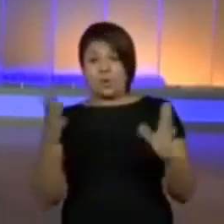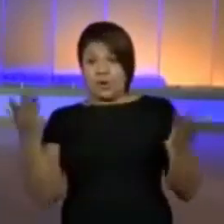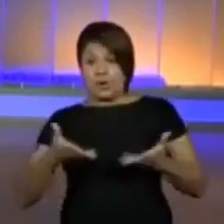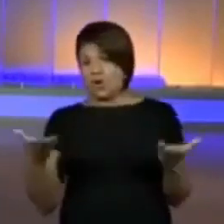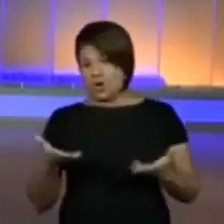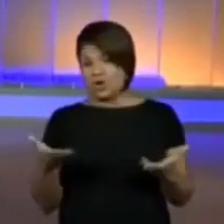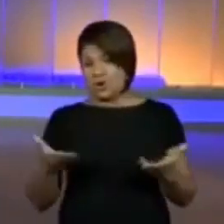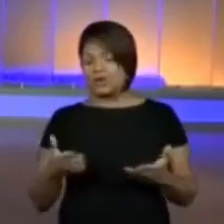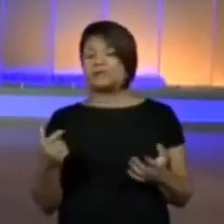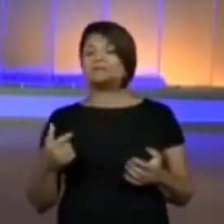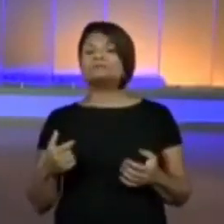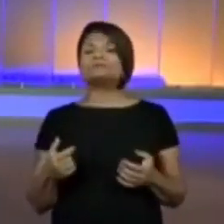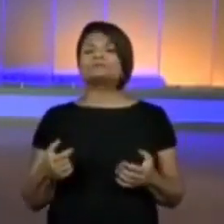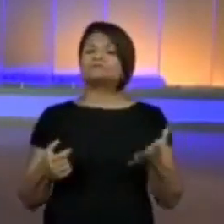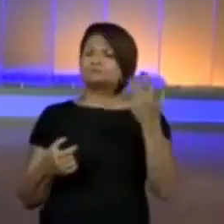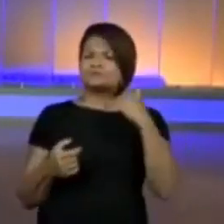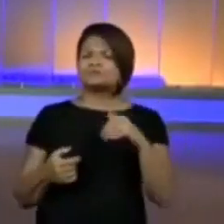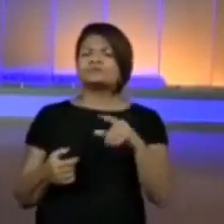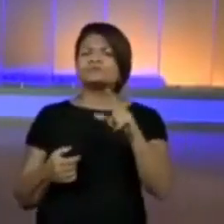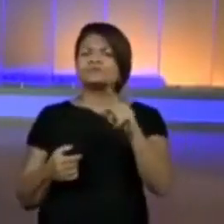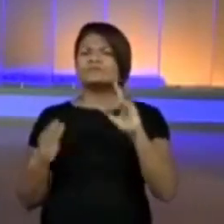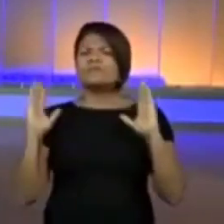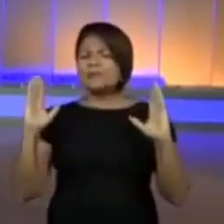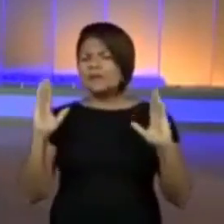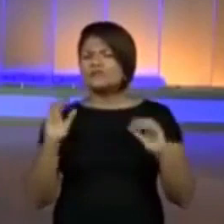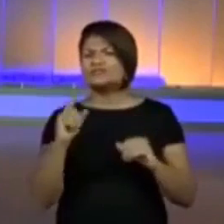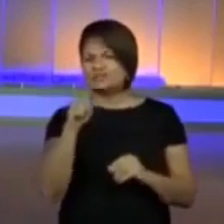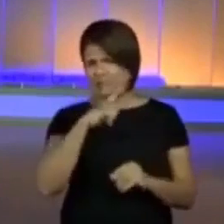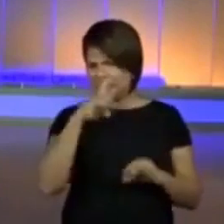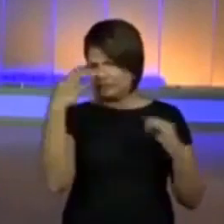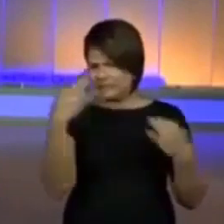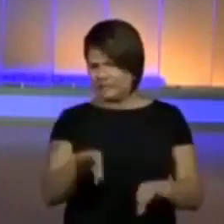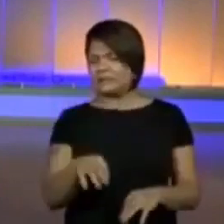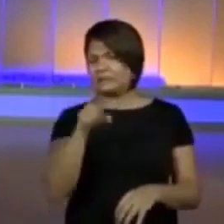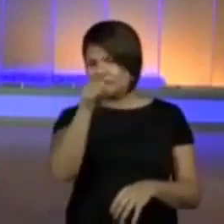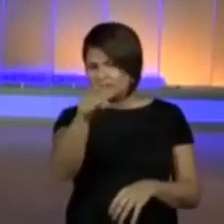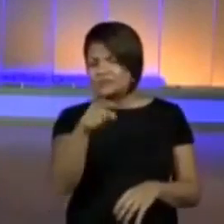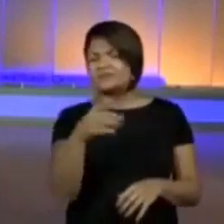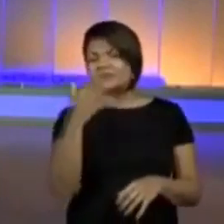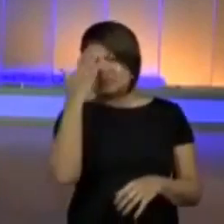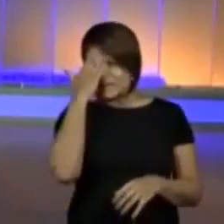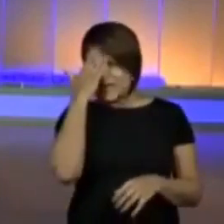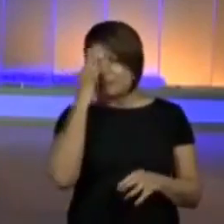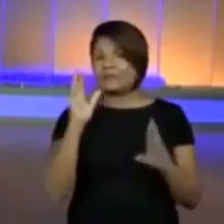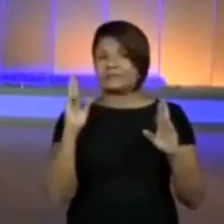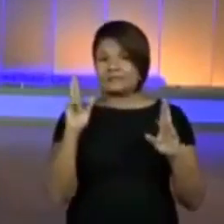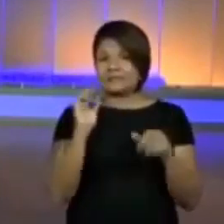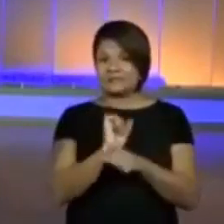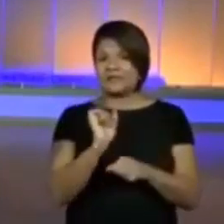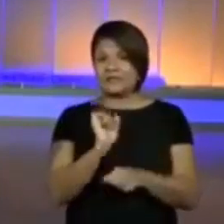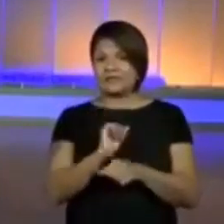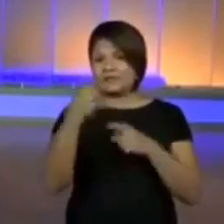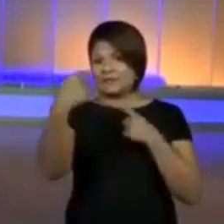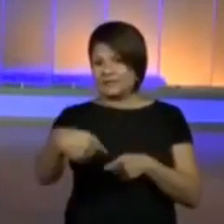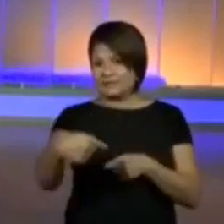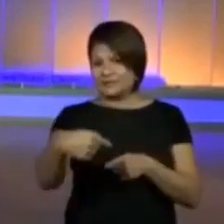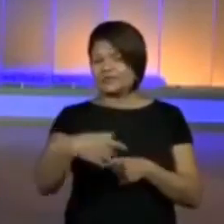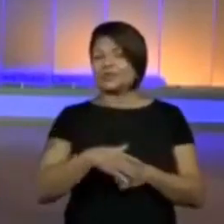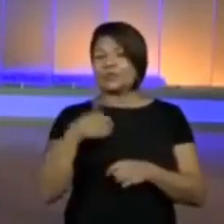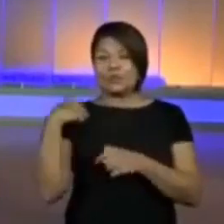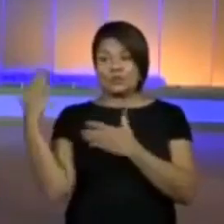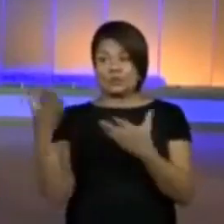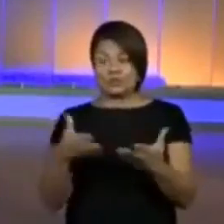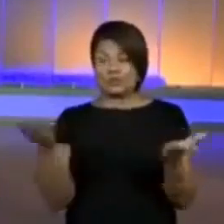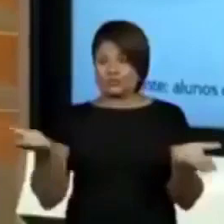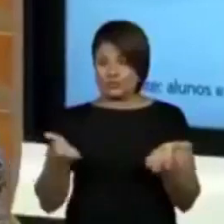agora, vamos para aquela parte que eu tenho certeza que vocês estão esperando aí do desafio. Eu trouxe